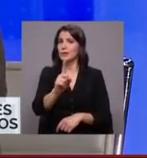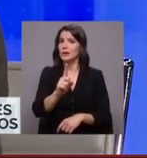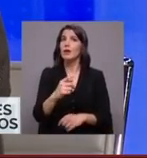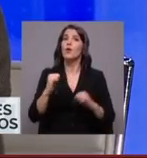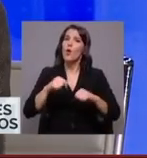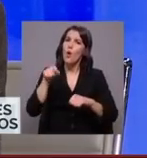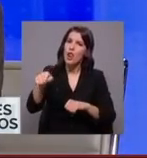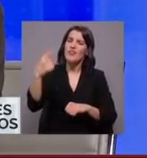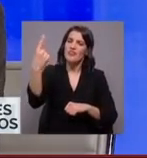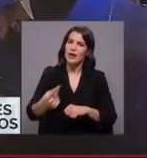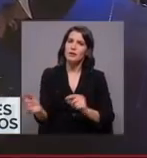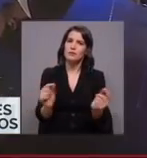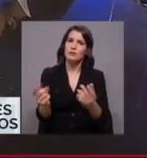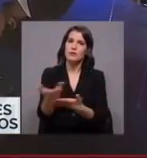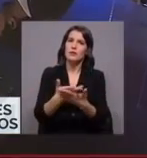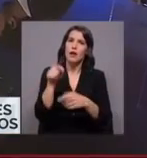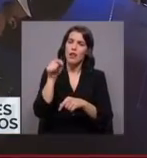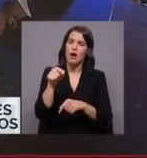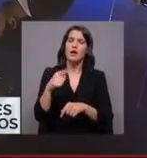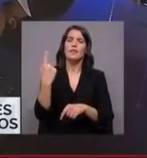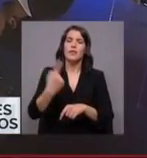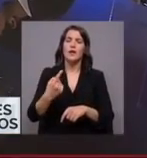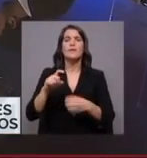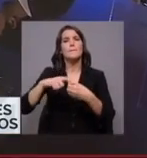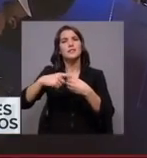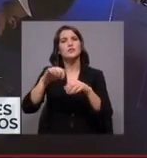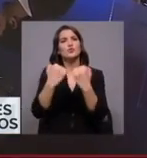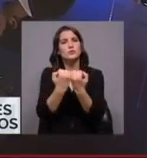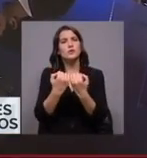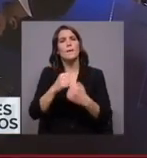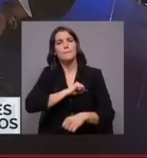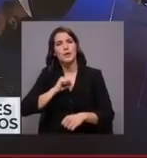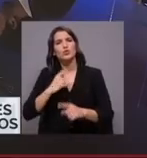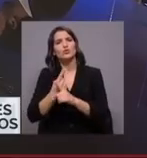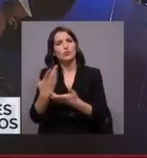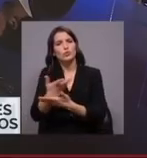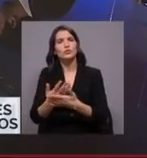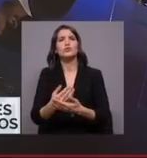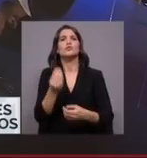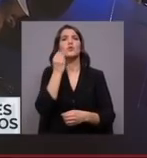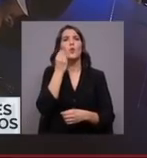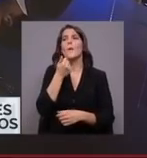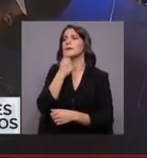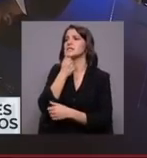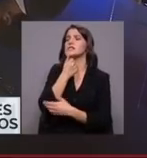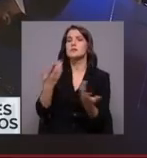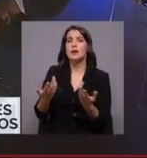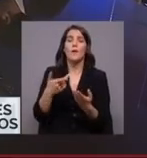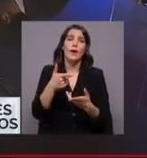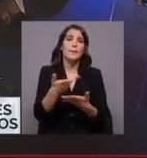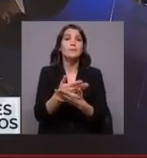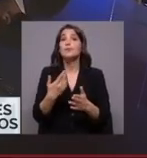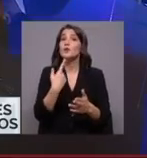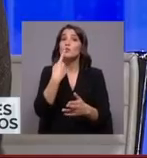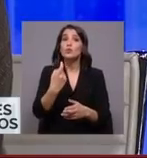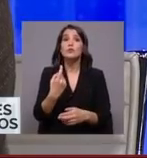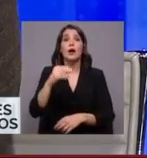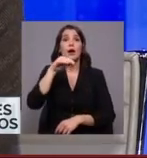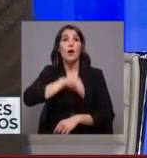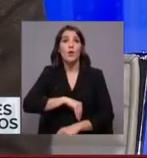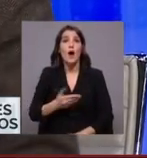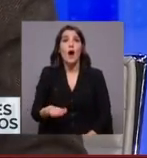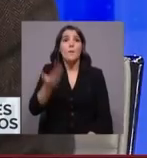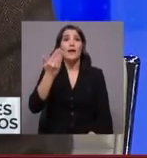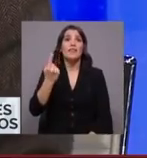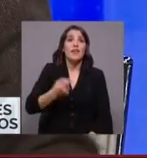Em que lado se deve ser bilateral bem bonito pelo menos o papel e como é que o então através da cozinha grandes para mim é como sair da minha pergunta é se deve aumentar ou não